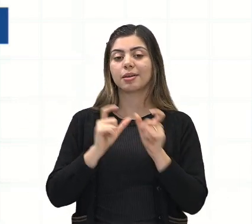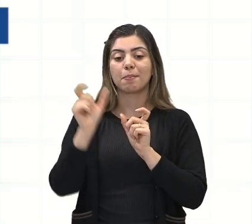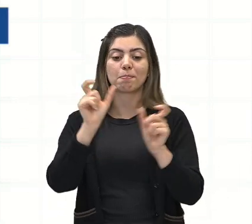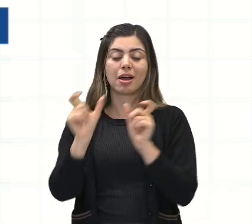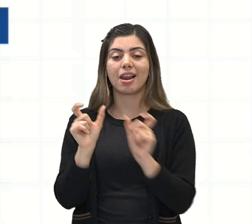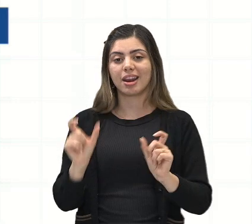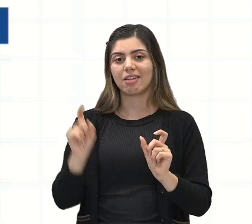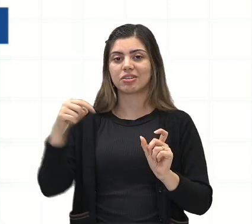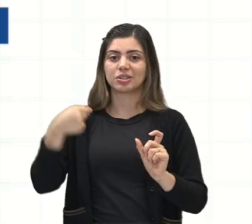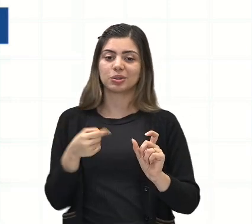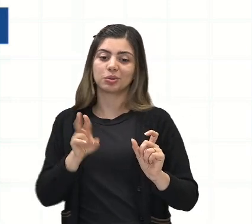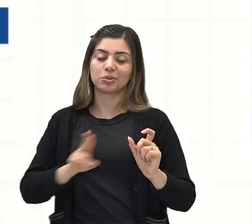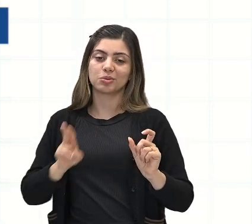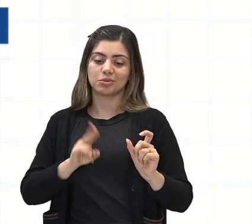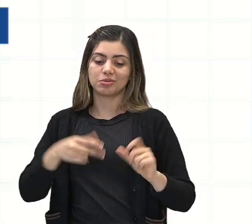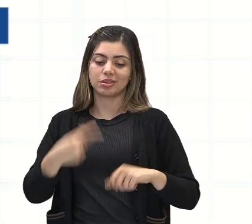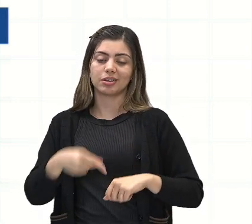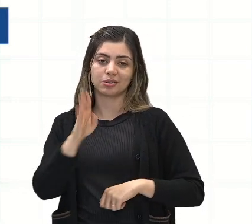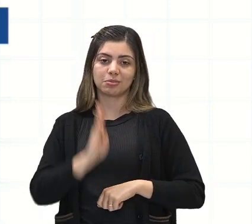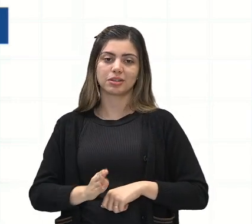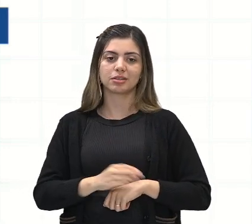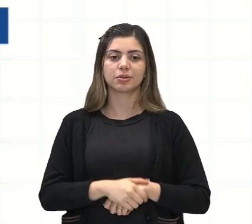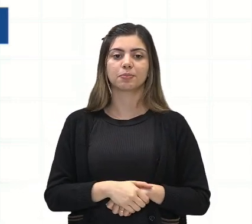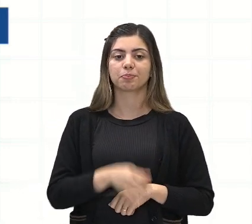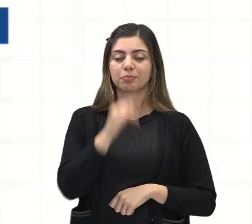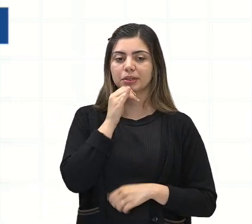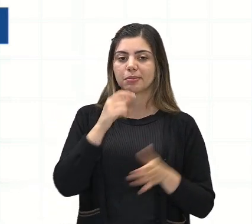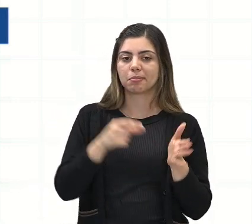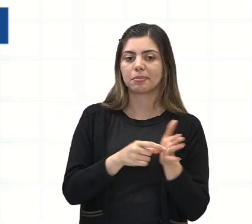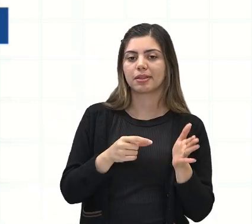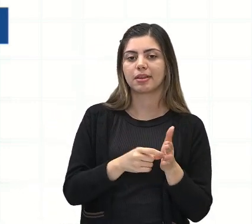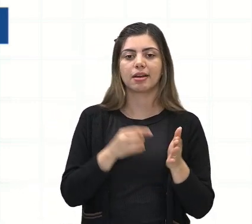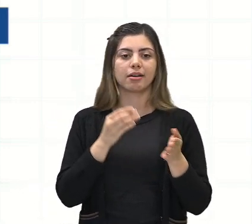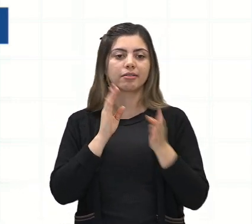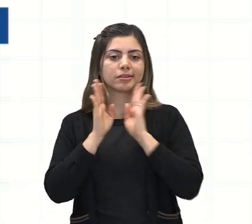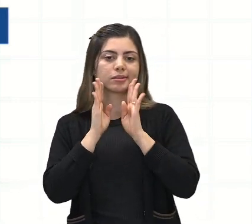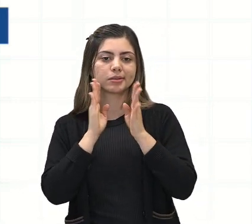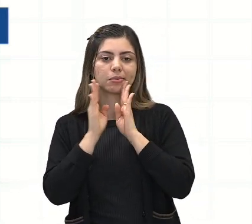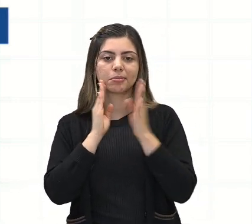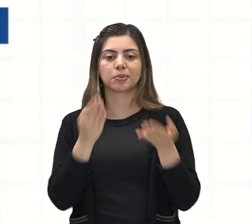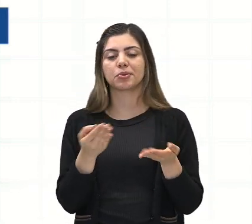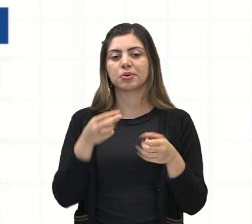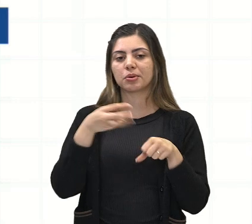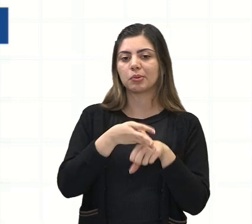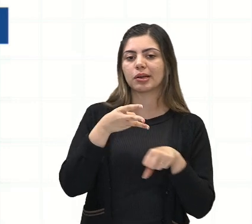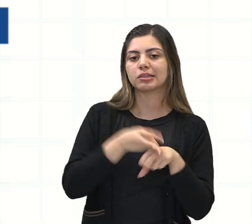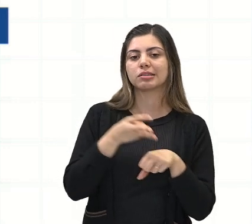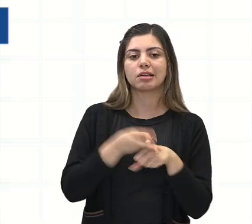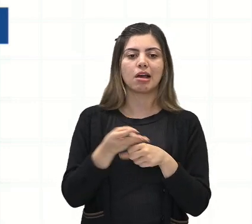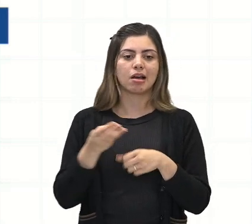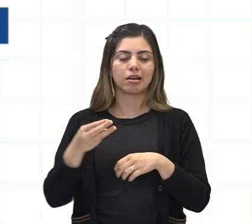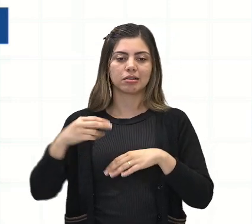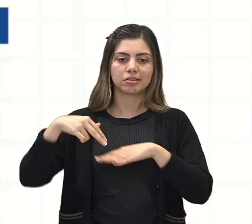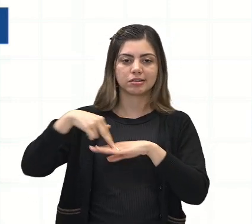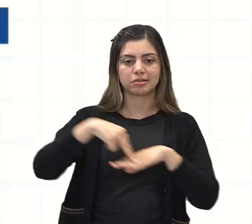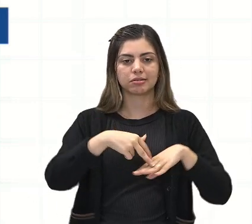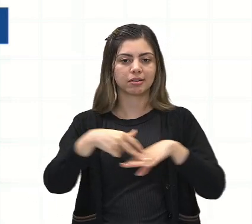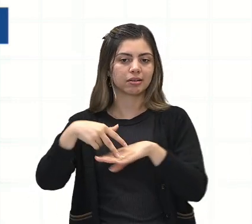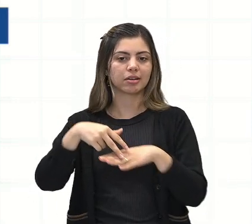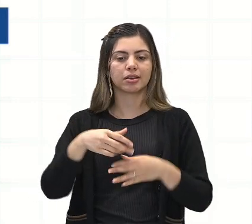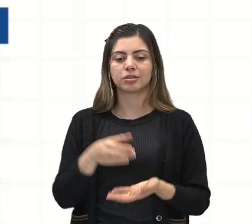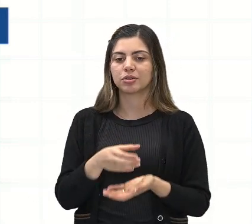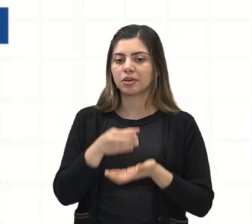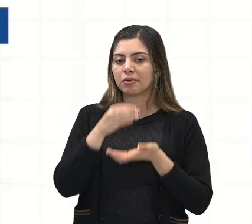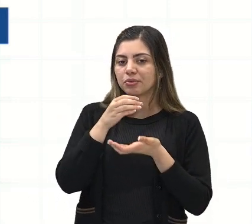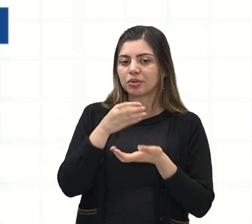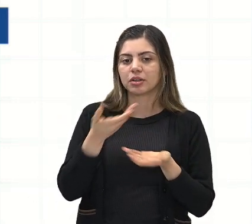das palavras, como pendrive, Facebook, smartphone, WhatsApp, skate, milkshake, selfie,